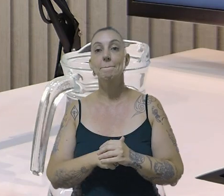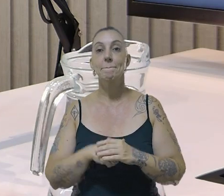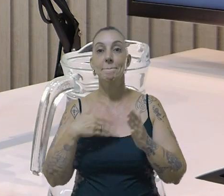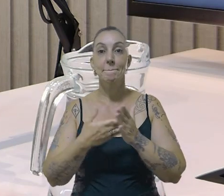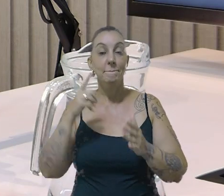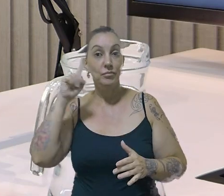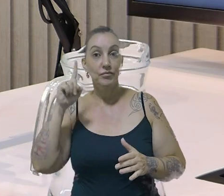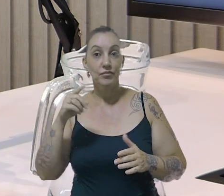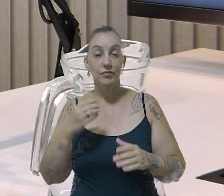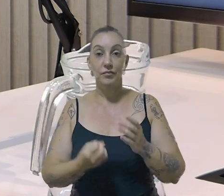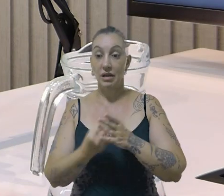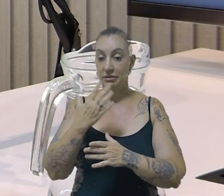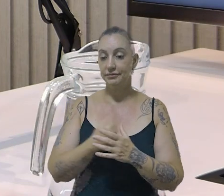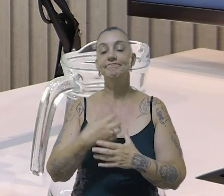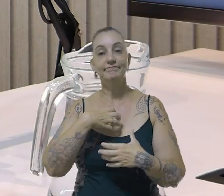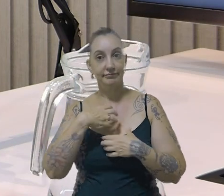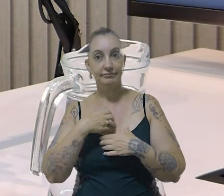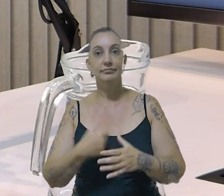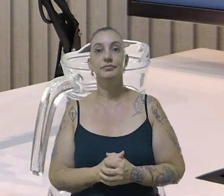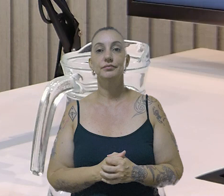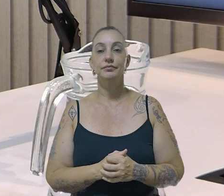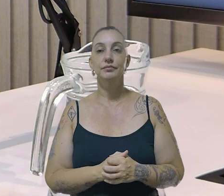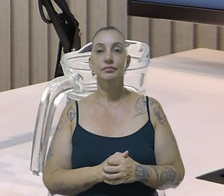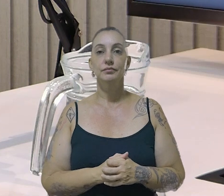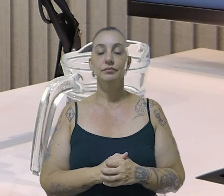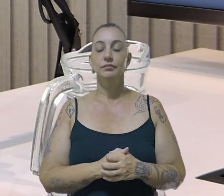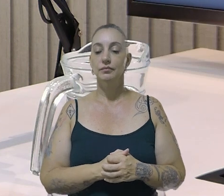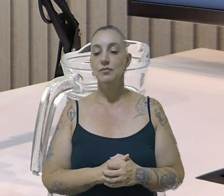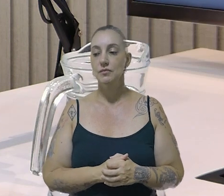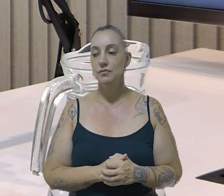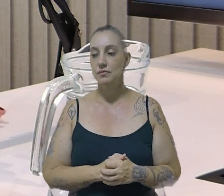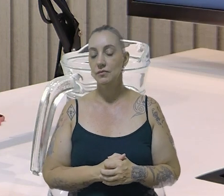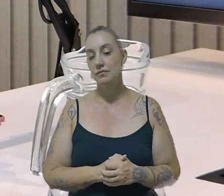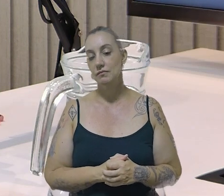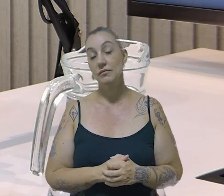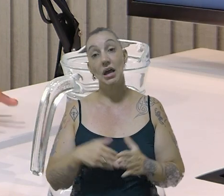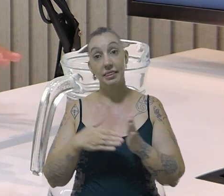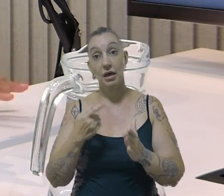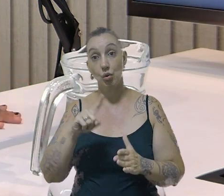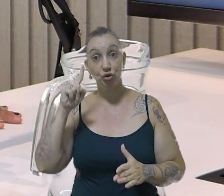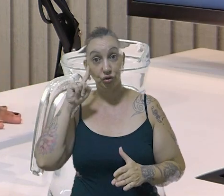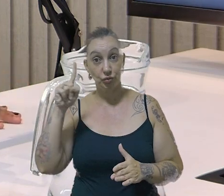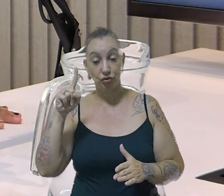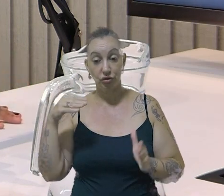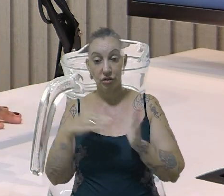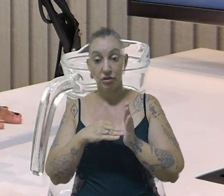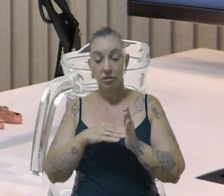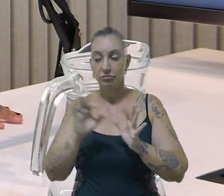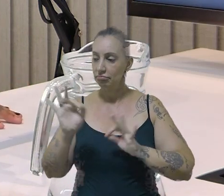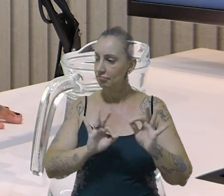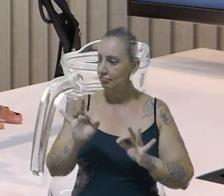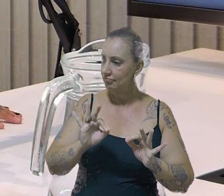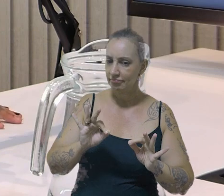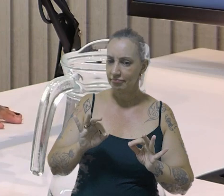estreia sabe eu tenho essa sensação assim tipo ah até o último dia até o dia que você monta você fala